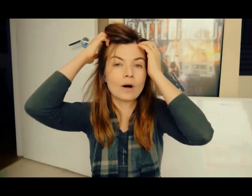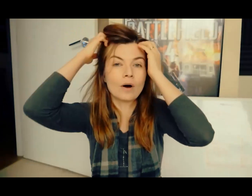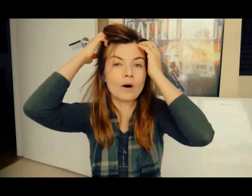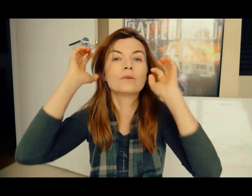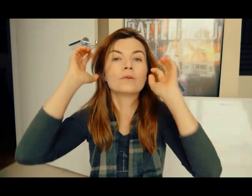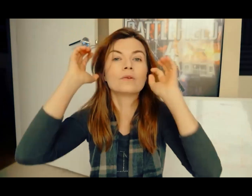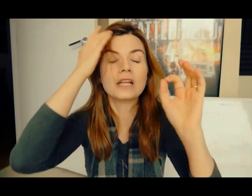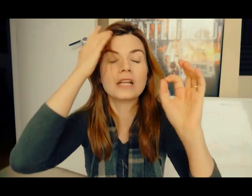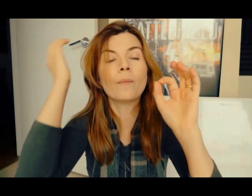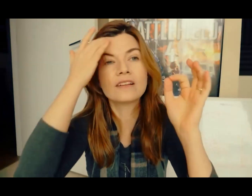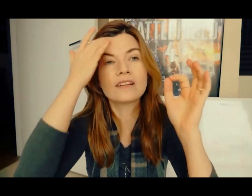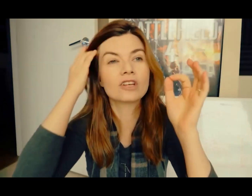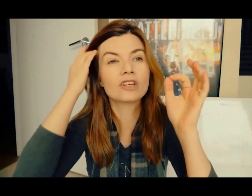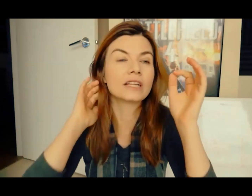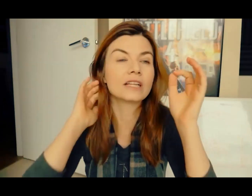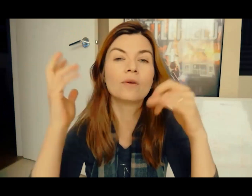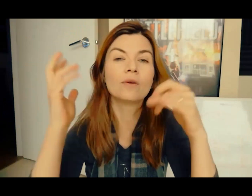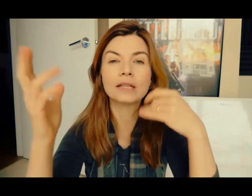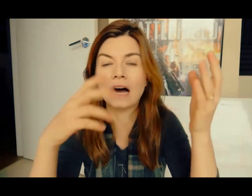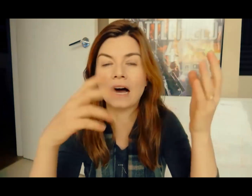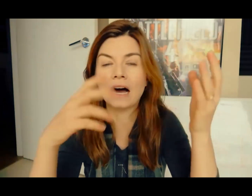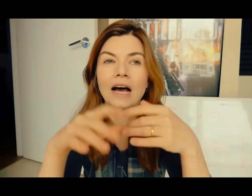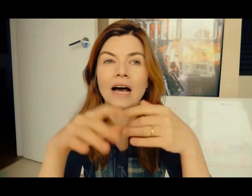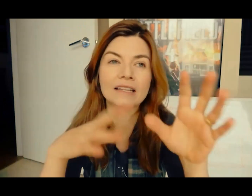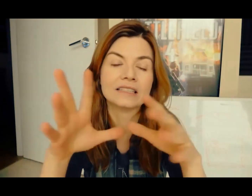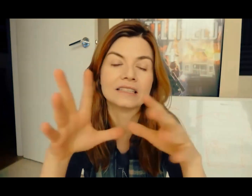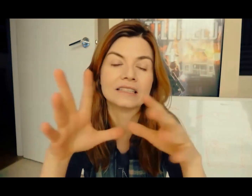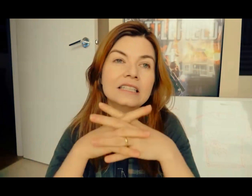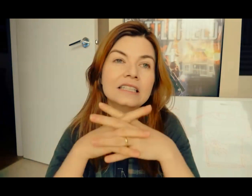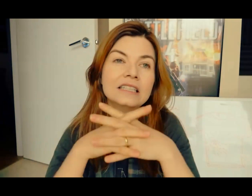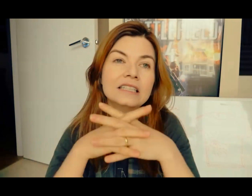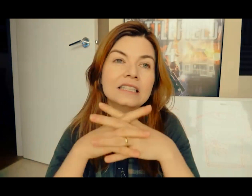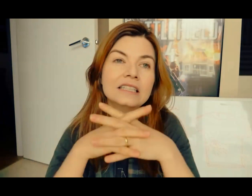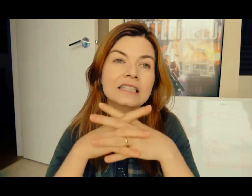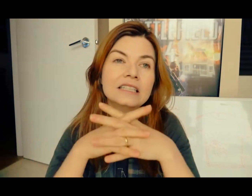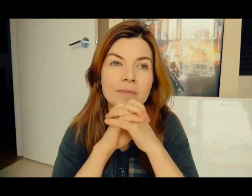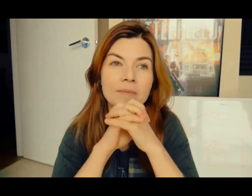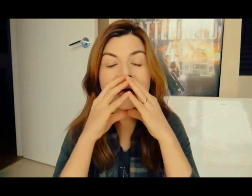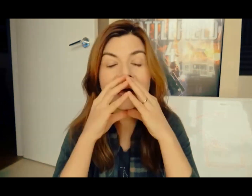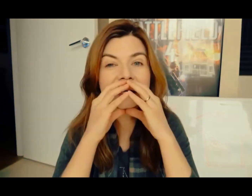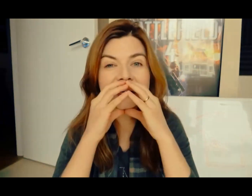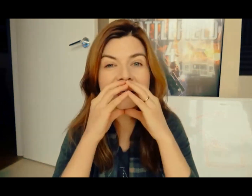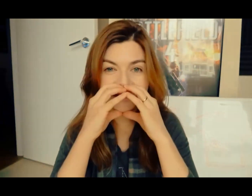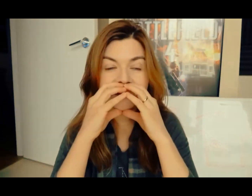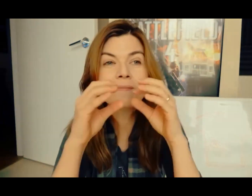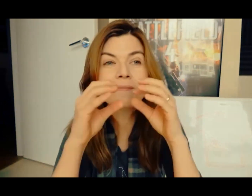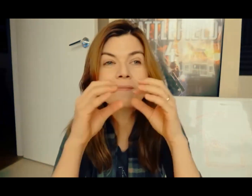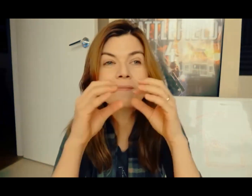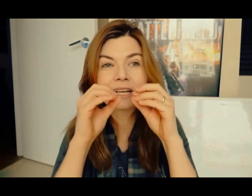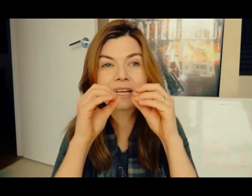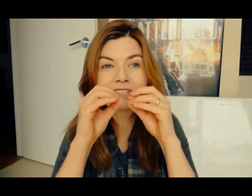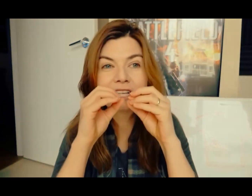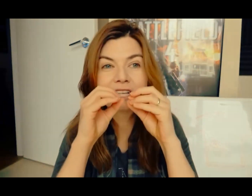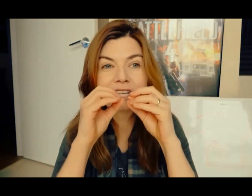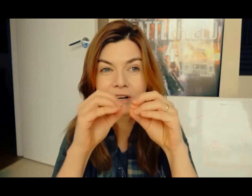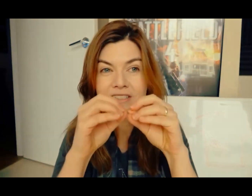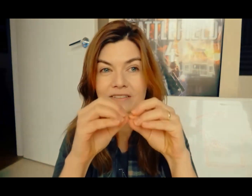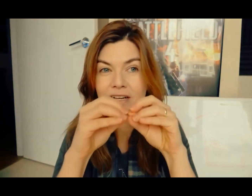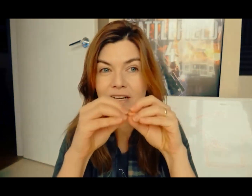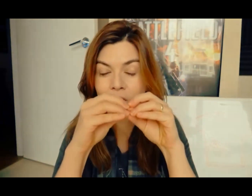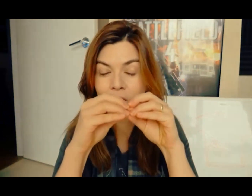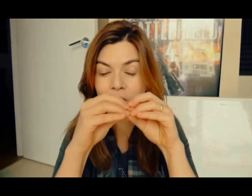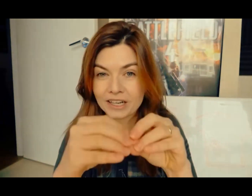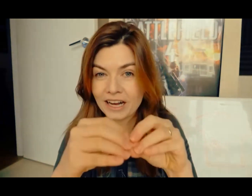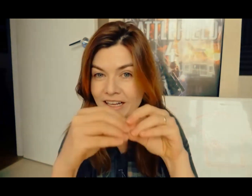fica com a roupa do hospital pra garantir que não tenha nenhum metal, nada que atrapalhe o exame. É incrível. Imediatamente depois que